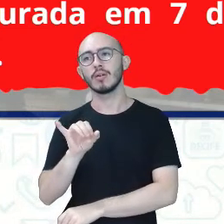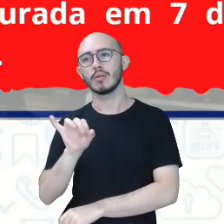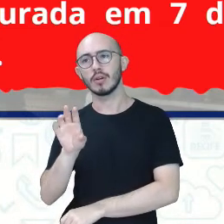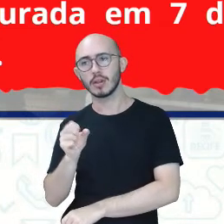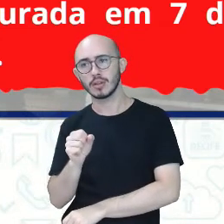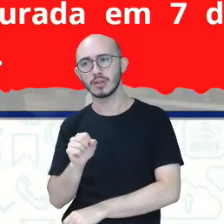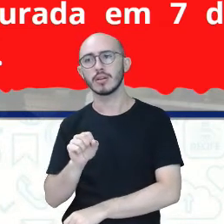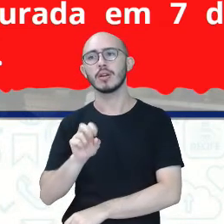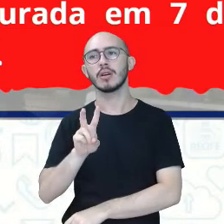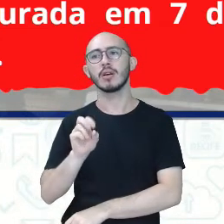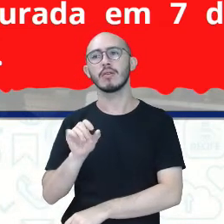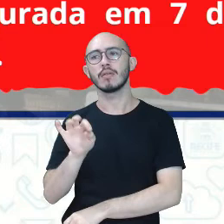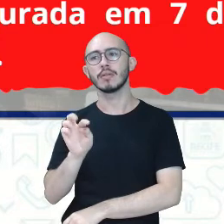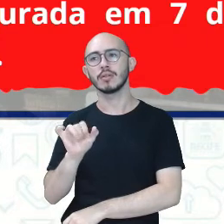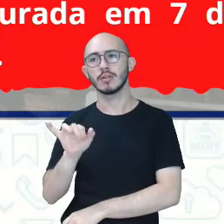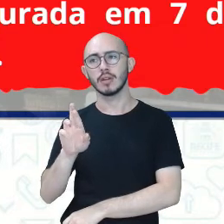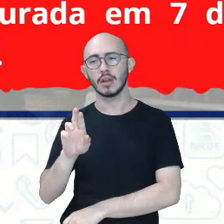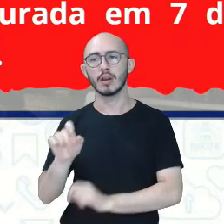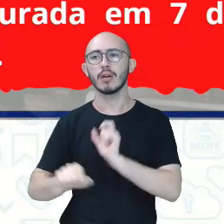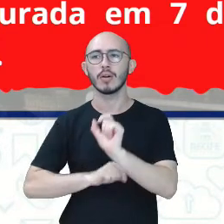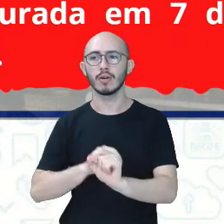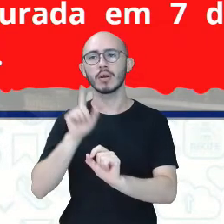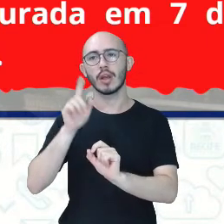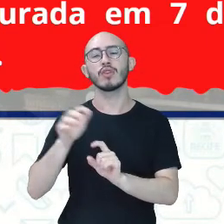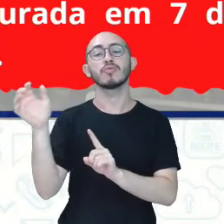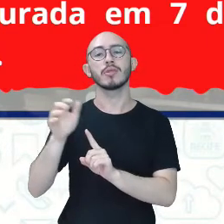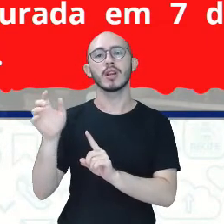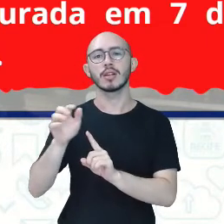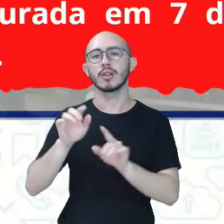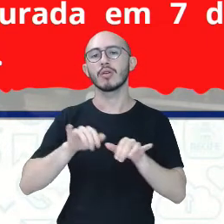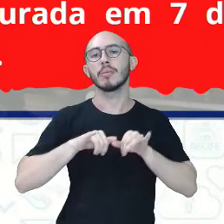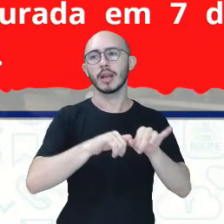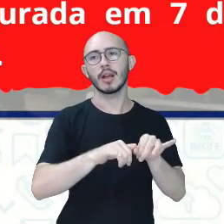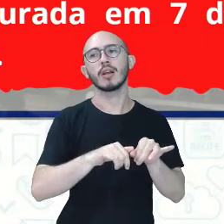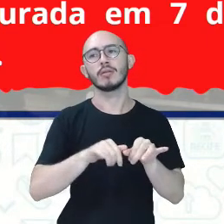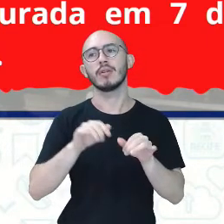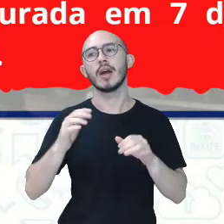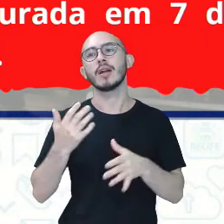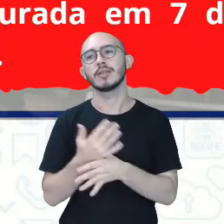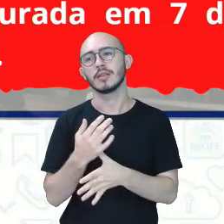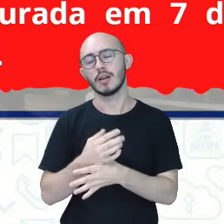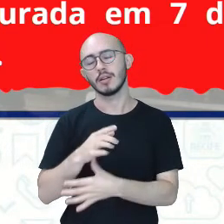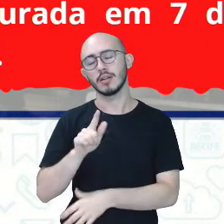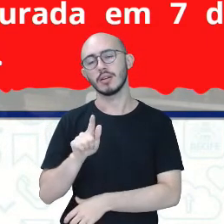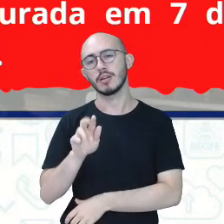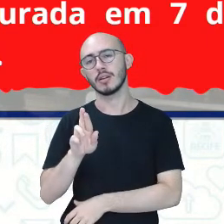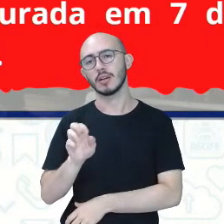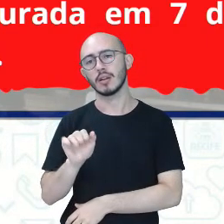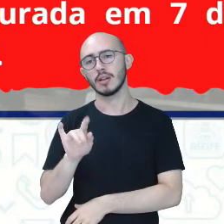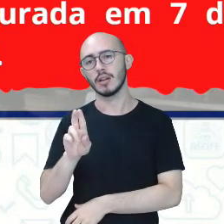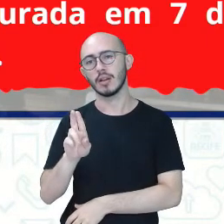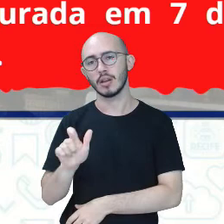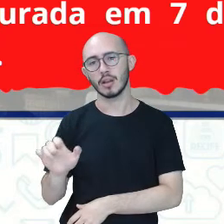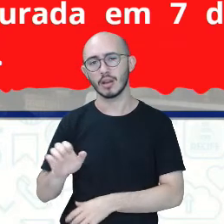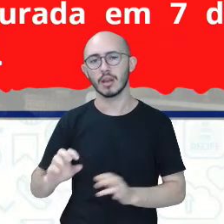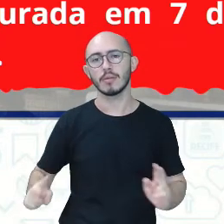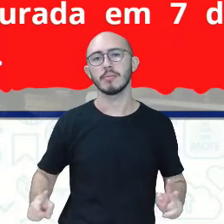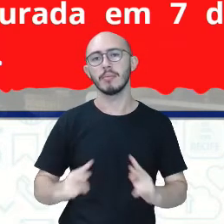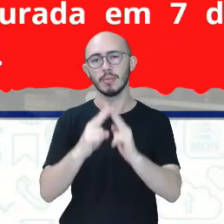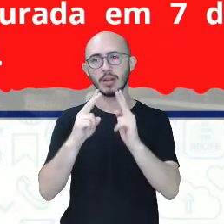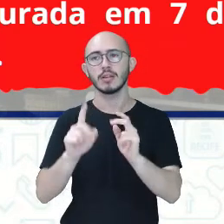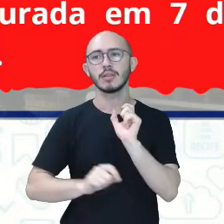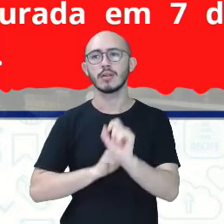autor do projeto, se inspirando no mercado de Grenelle em Paris, né? E a obra foi inaugurada em 7 de setembro de